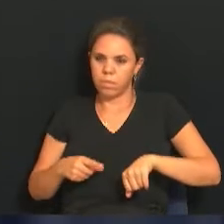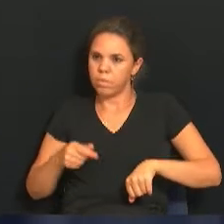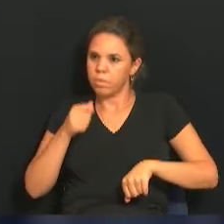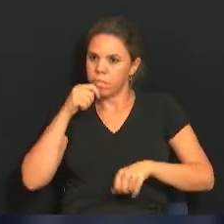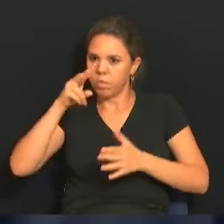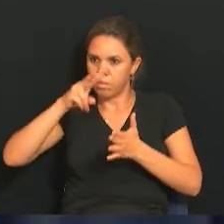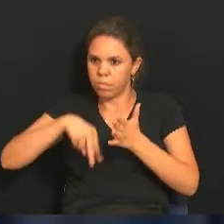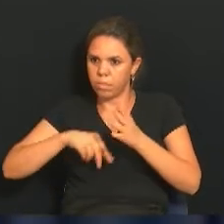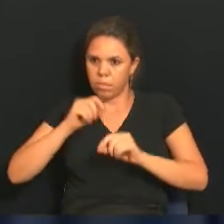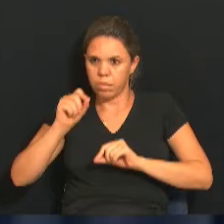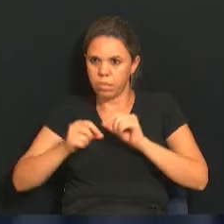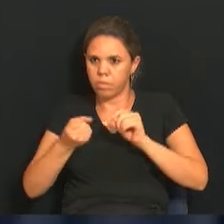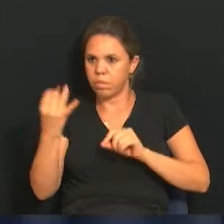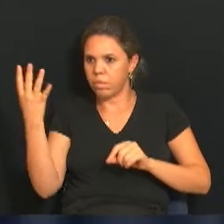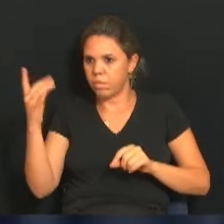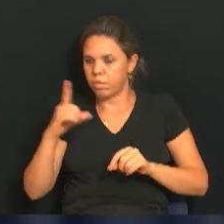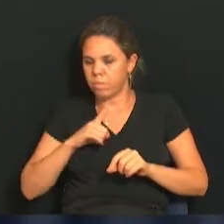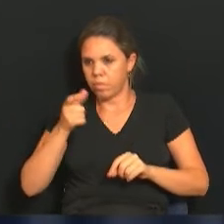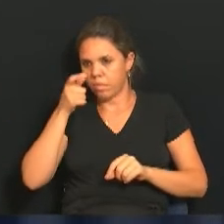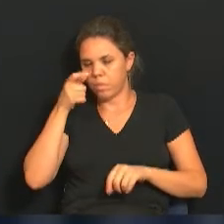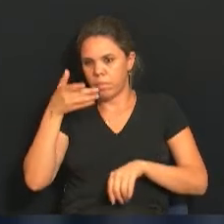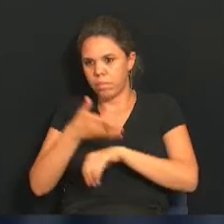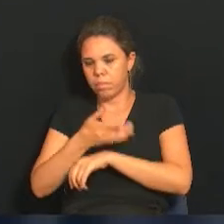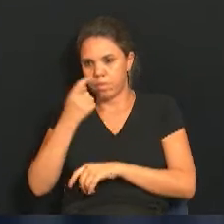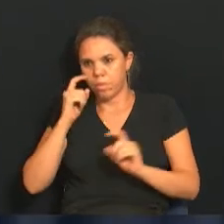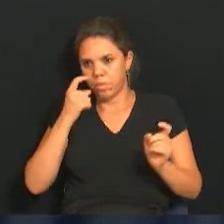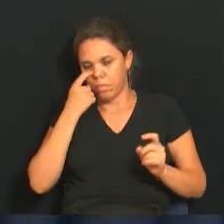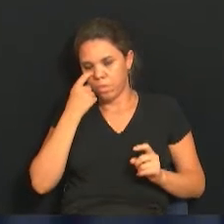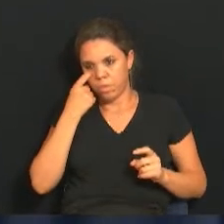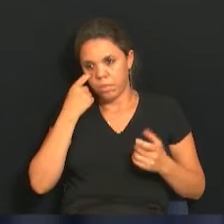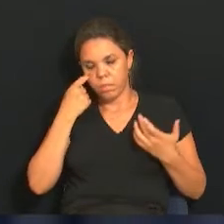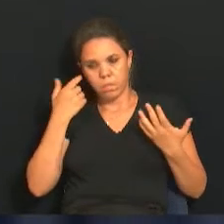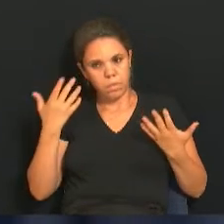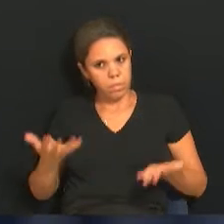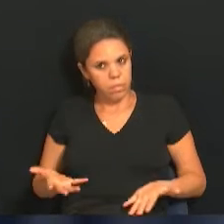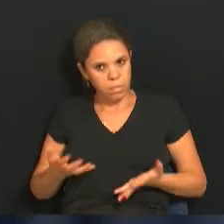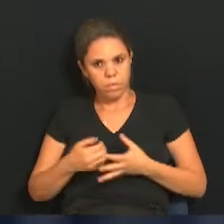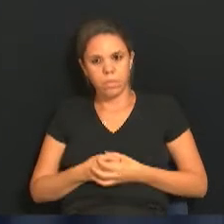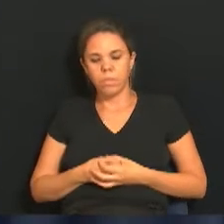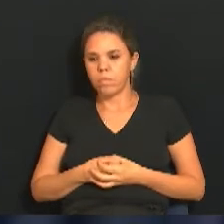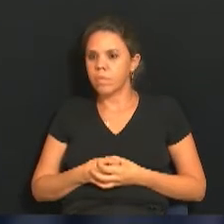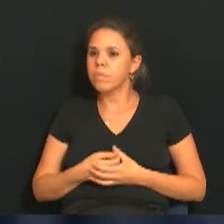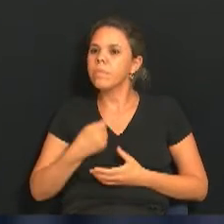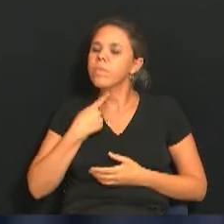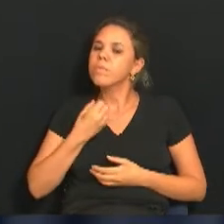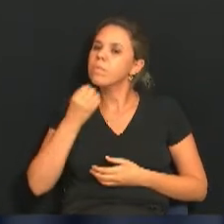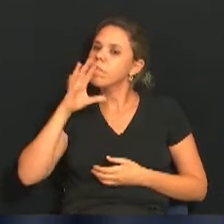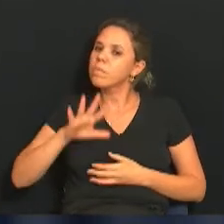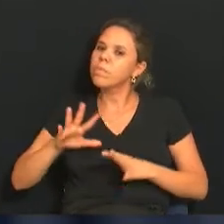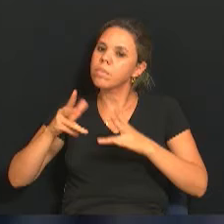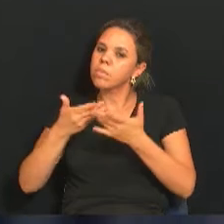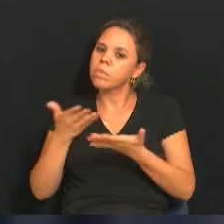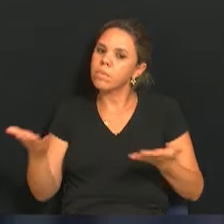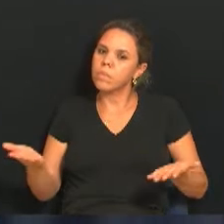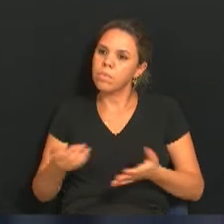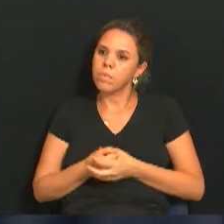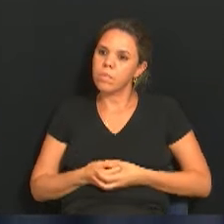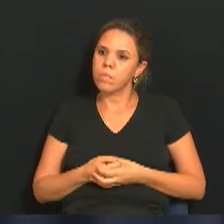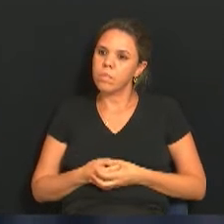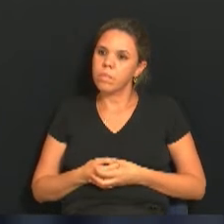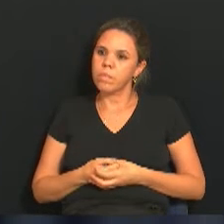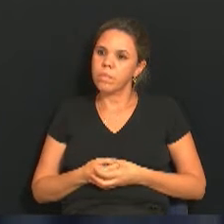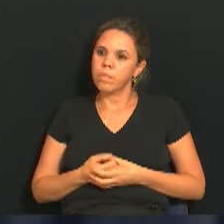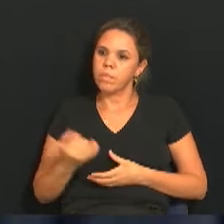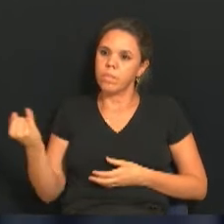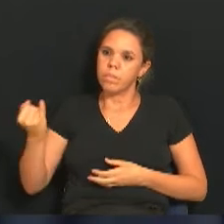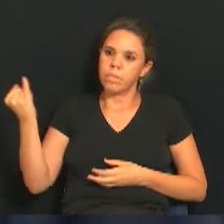aqui quantas pessoas estão participando da reunião, mas eu quero desejar boa tarde a todos vocês. Major, muito